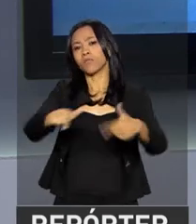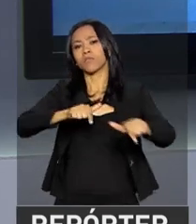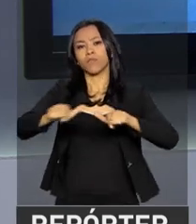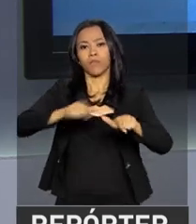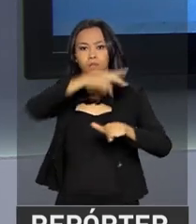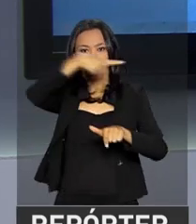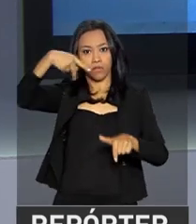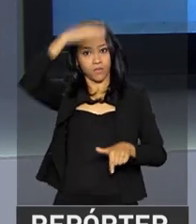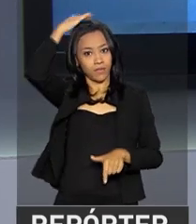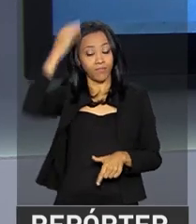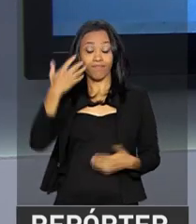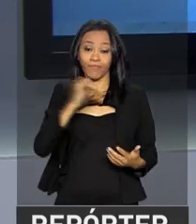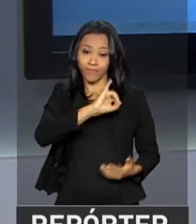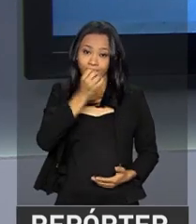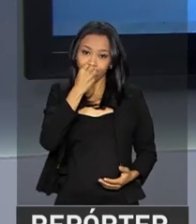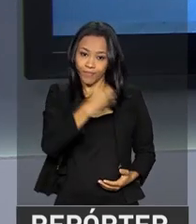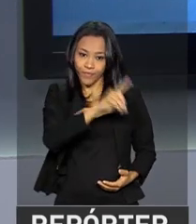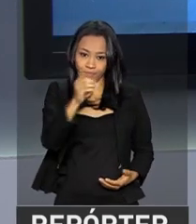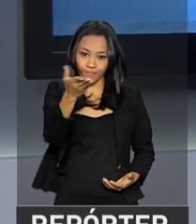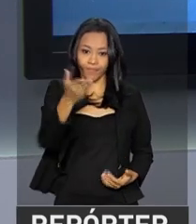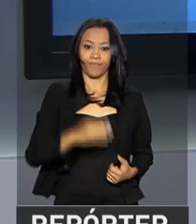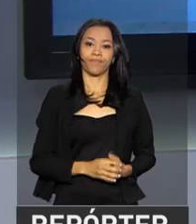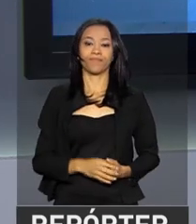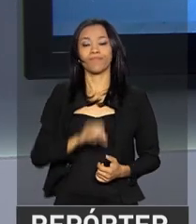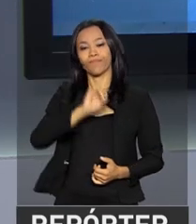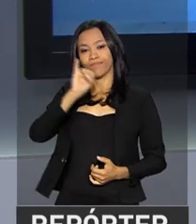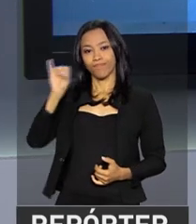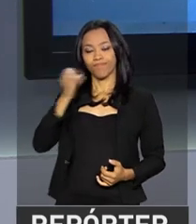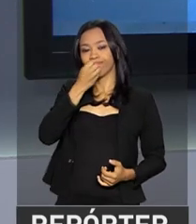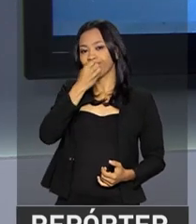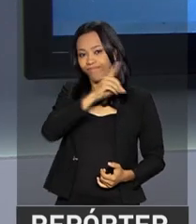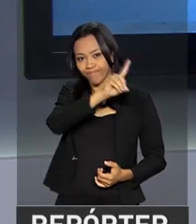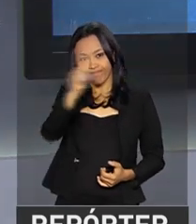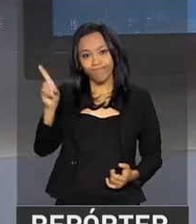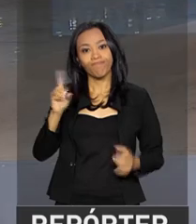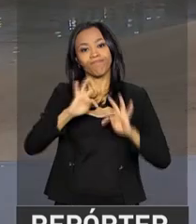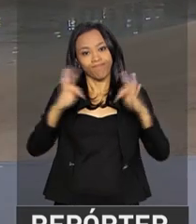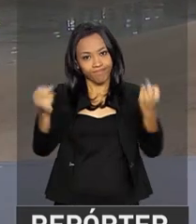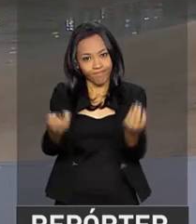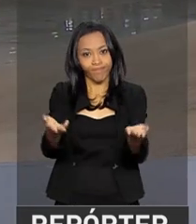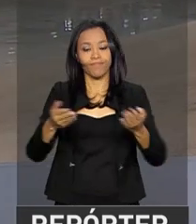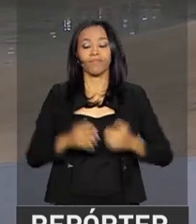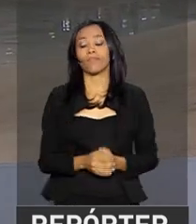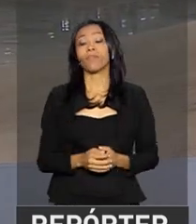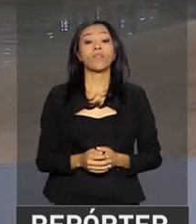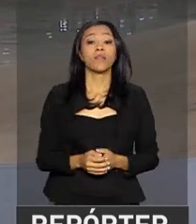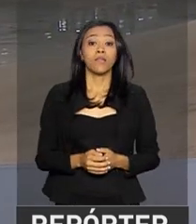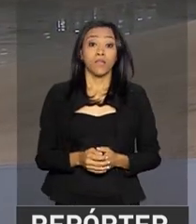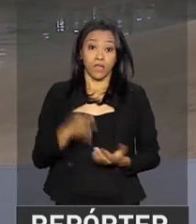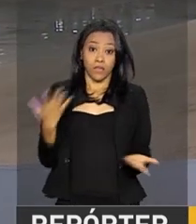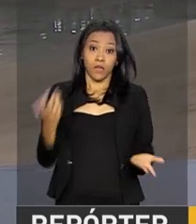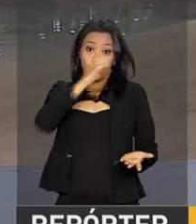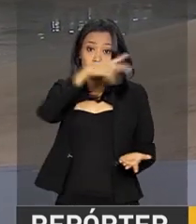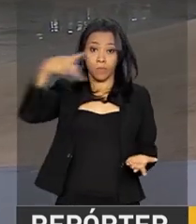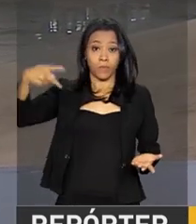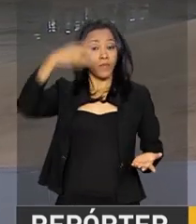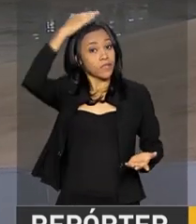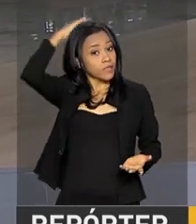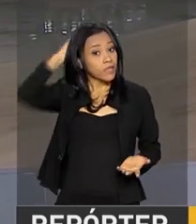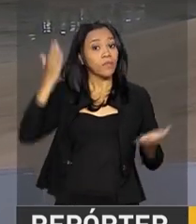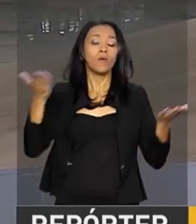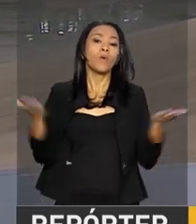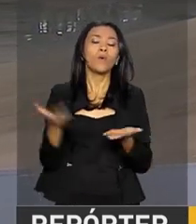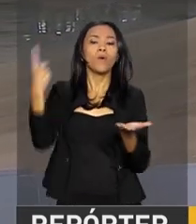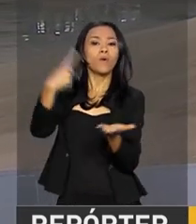joão pedro bom dia pra você isso é bom dia para você também bom dia a todos olha só o presidente michel temer cumpre